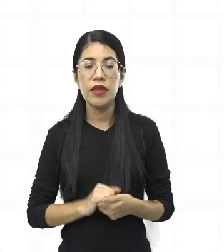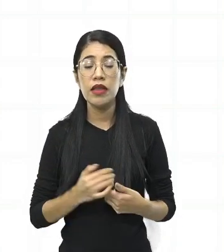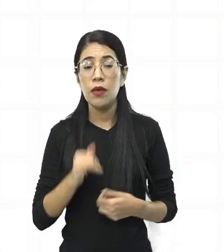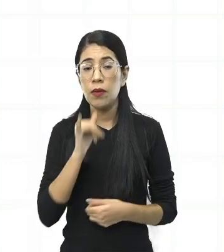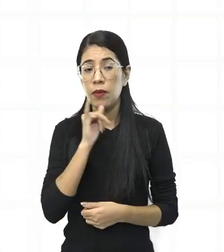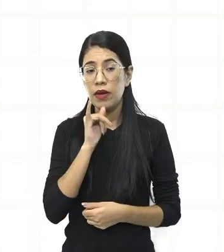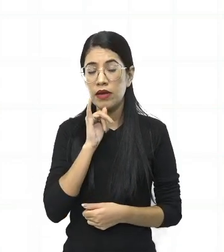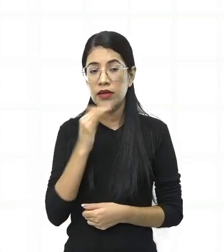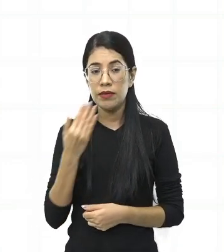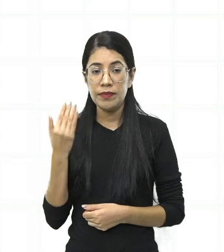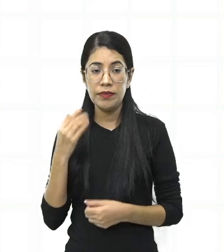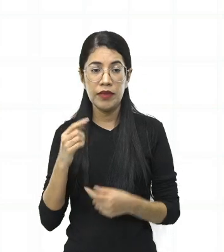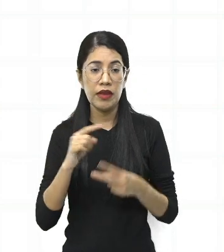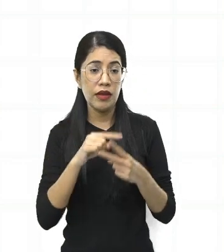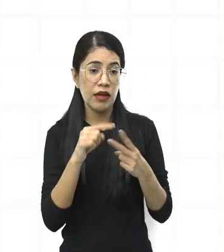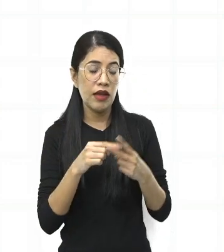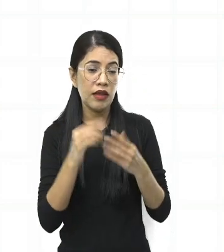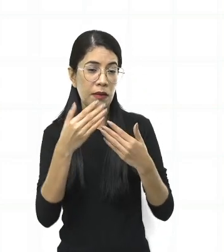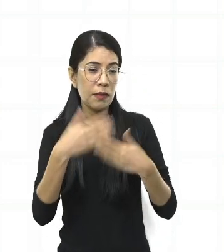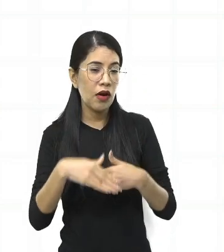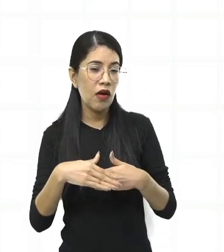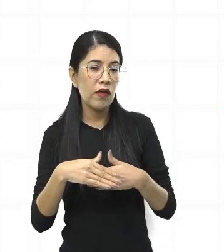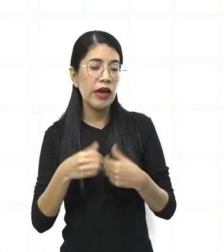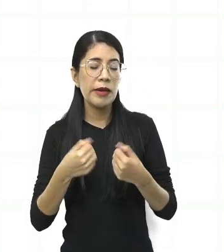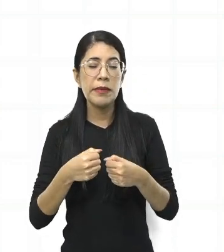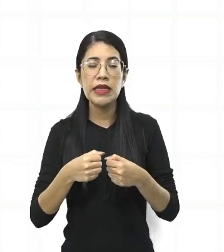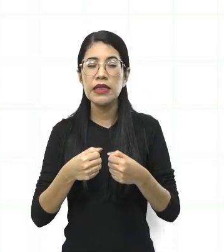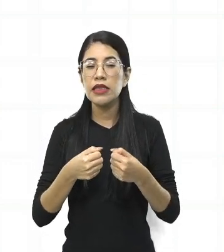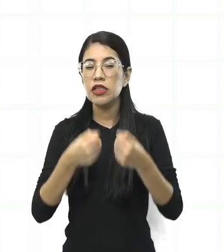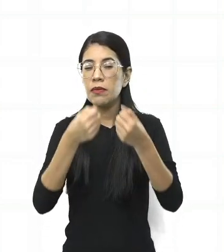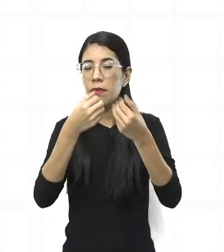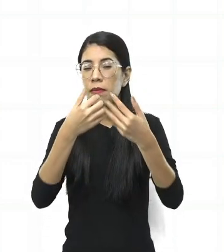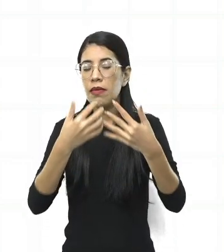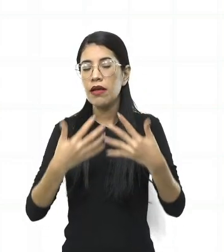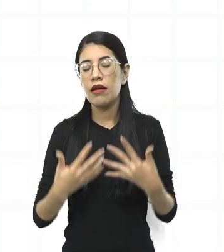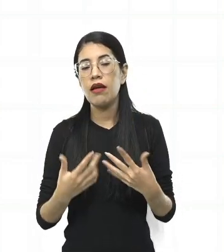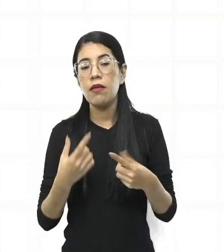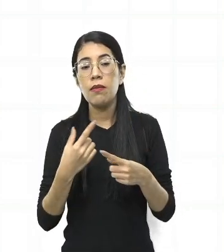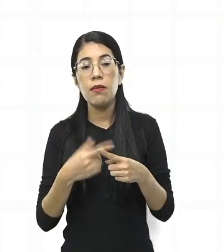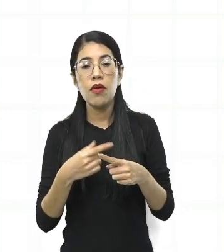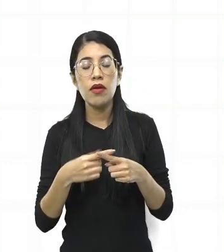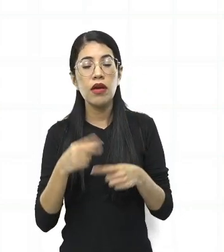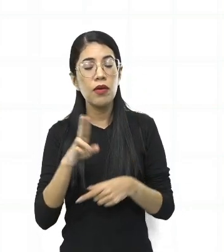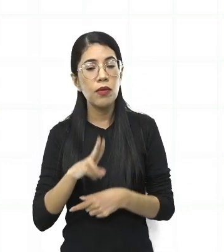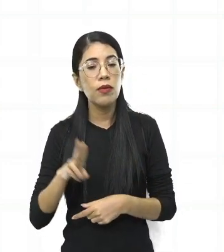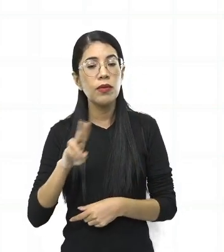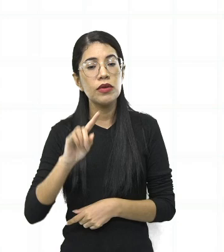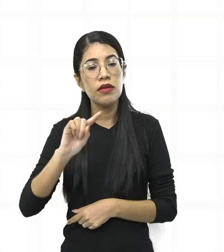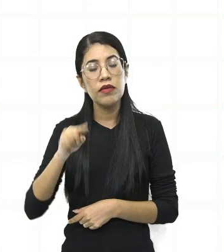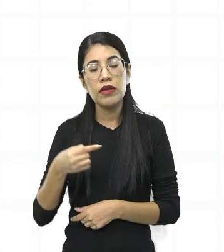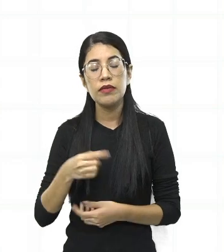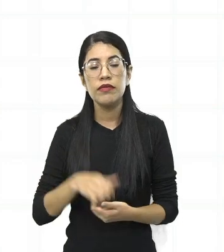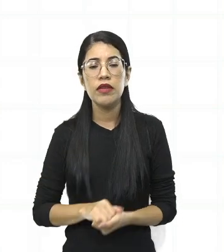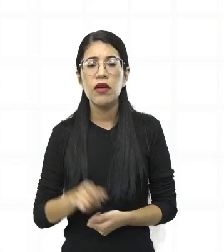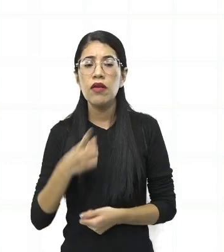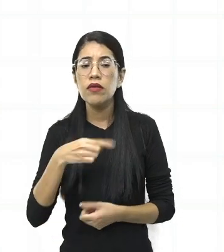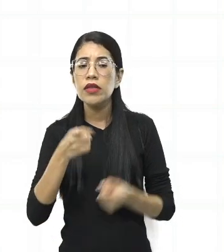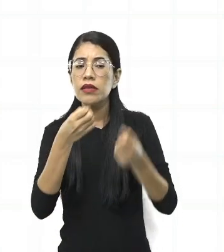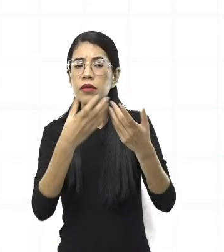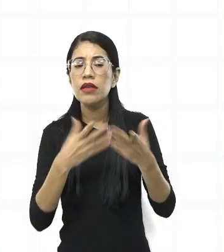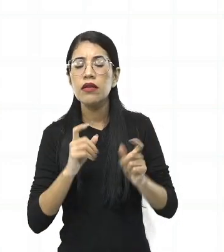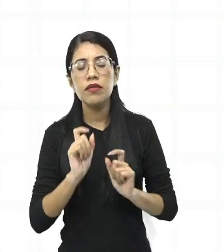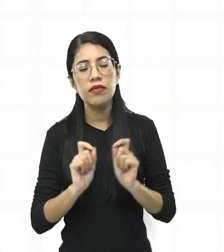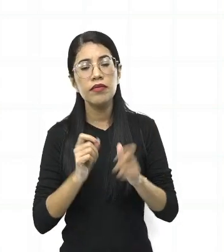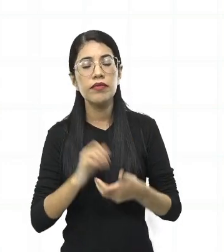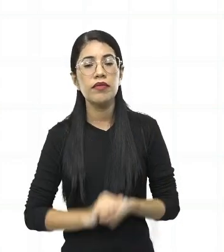dois exemplos na prova de vocês, e aí vocês têm que justificar o emprego da vírgula. O que vocês vão dizer?